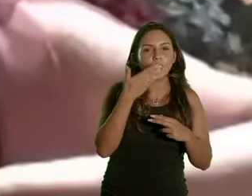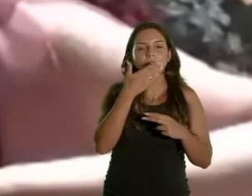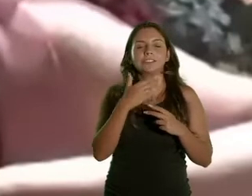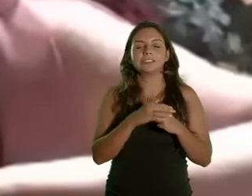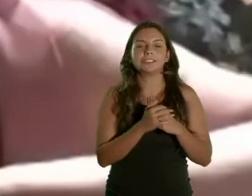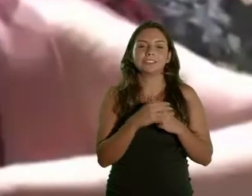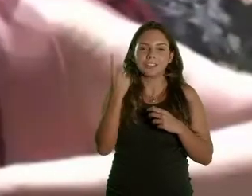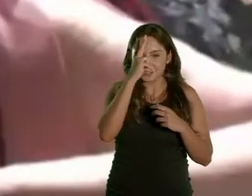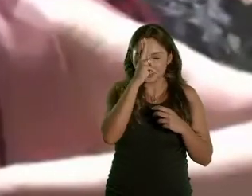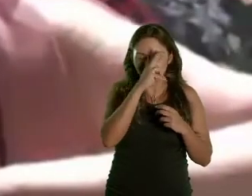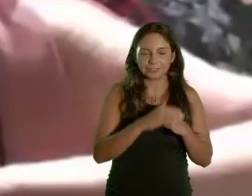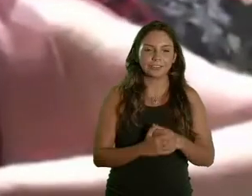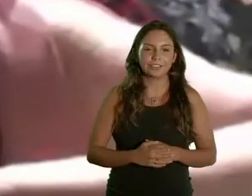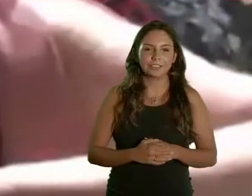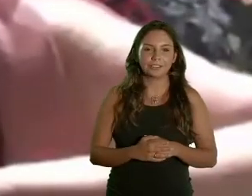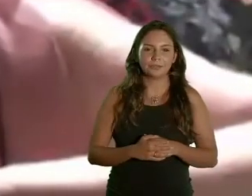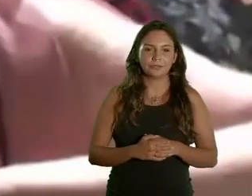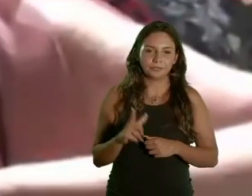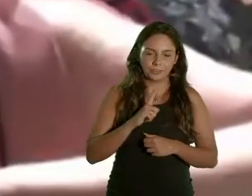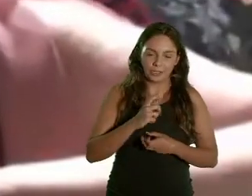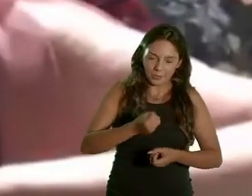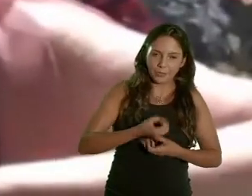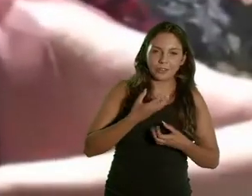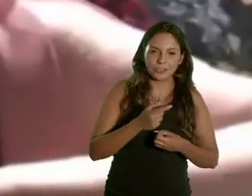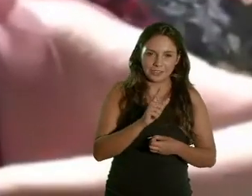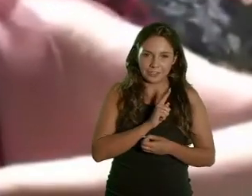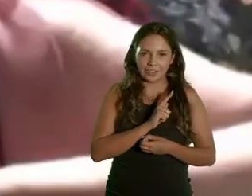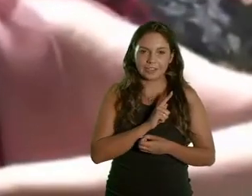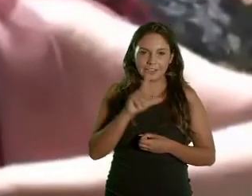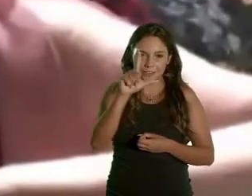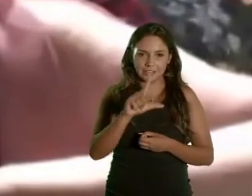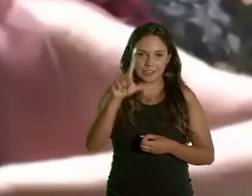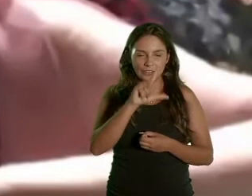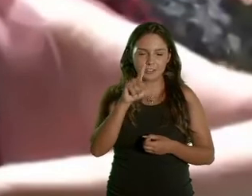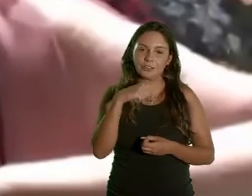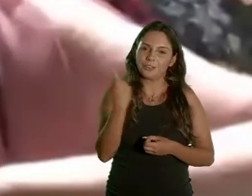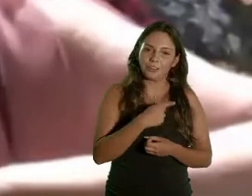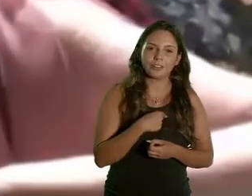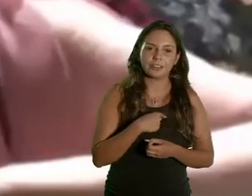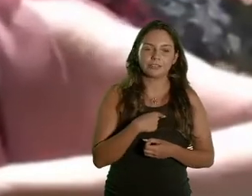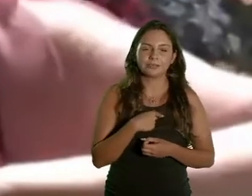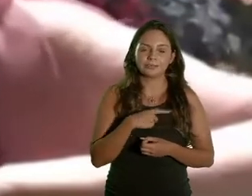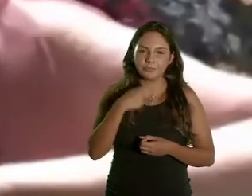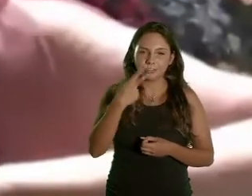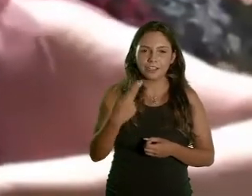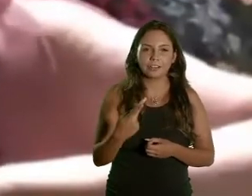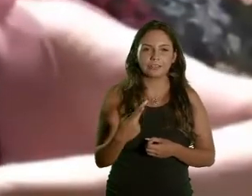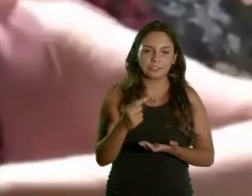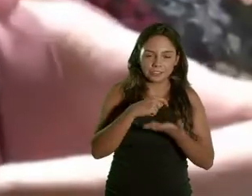doces. Temos a poesia, temos a literatura, nós